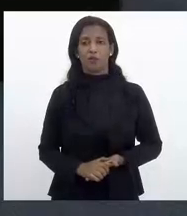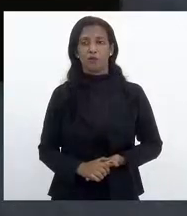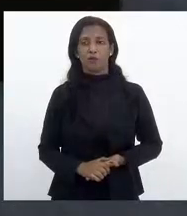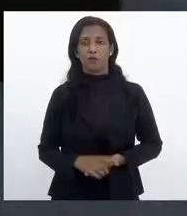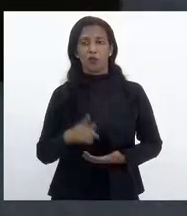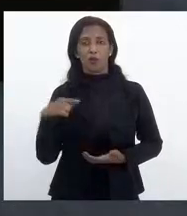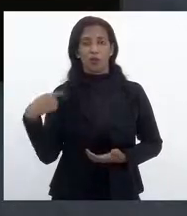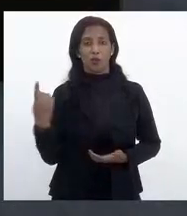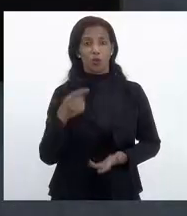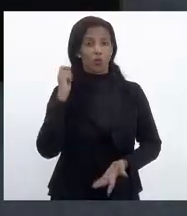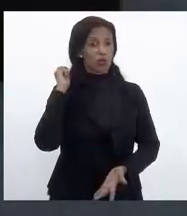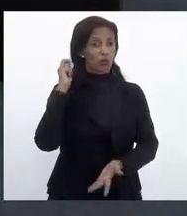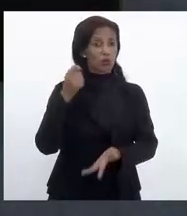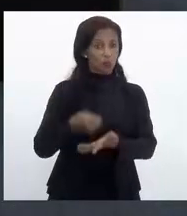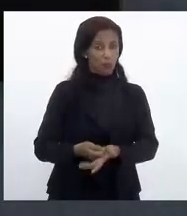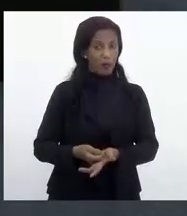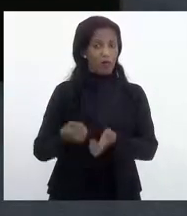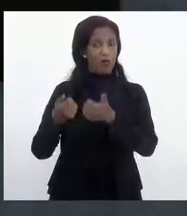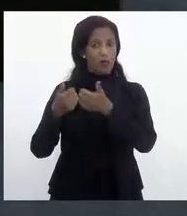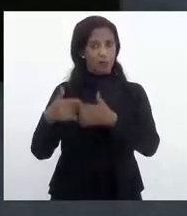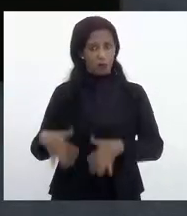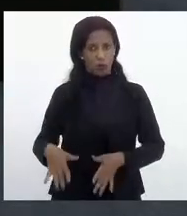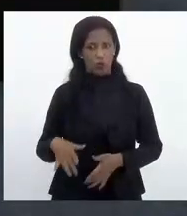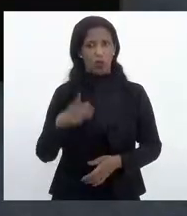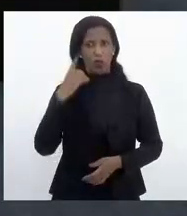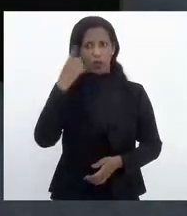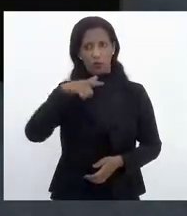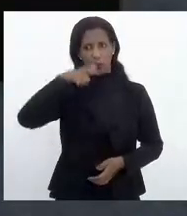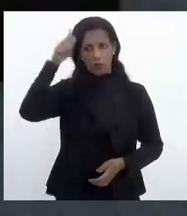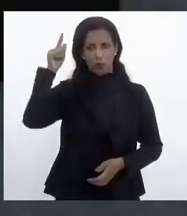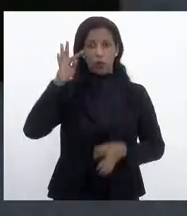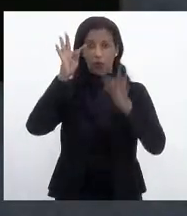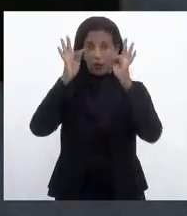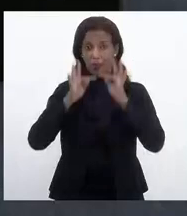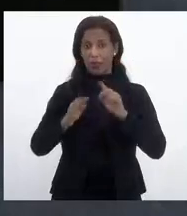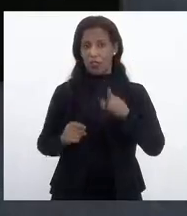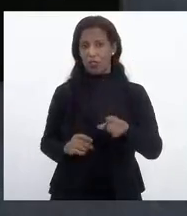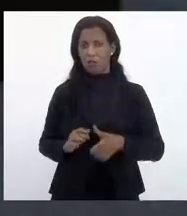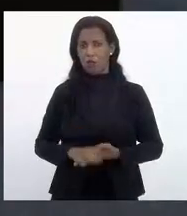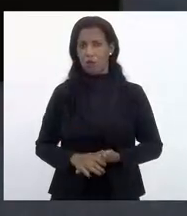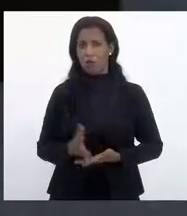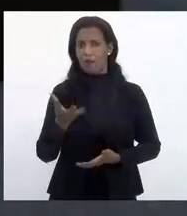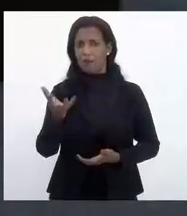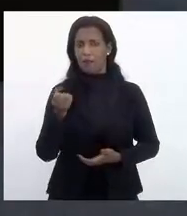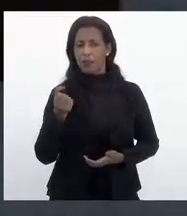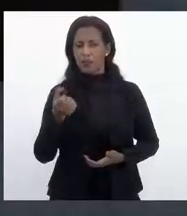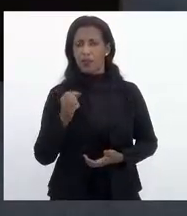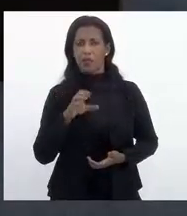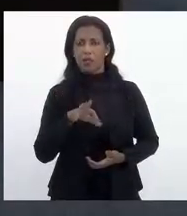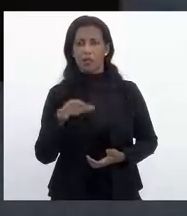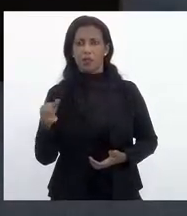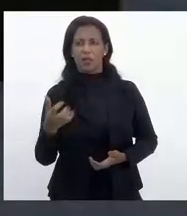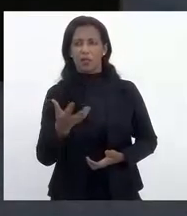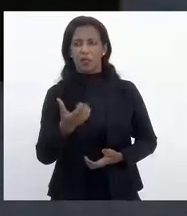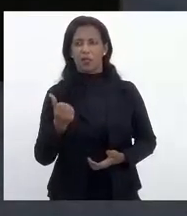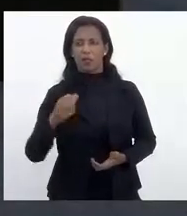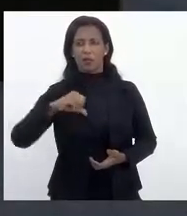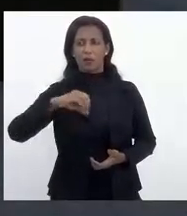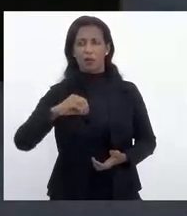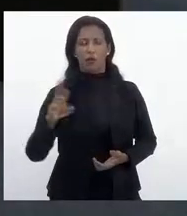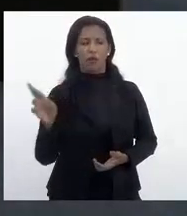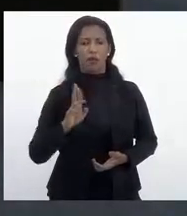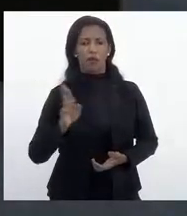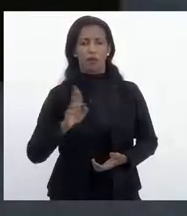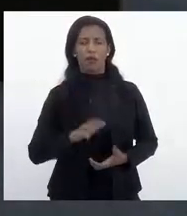estamos pagando a conta desse prejuízo de pelo escola é testemunha disso existem pensionistas da Cedae que recebem r$